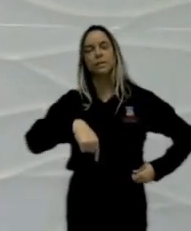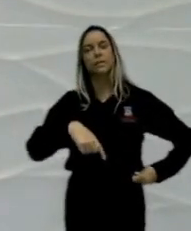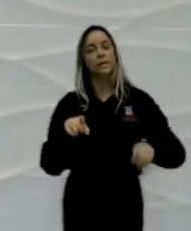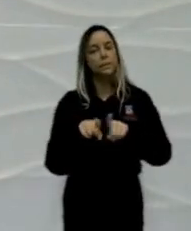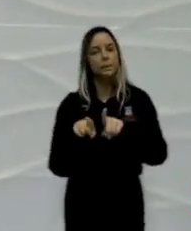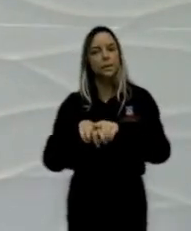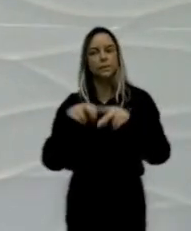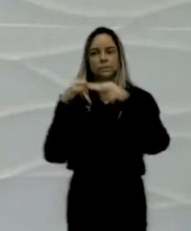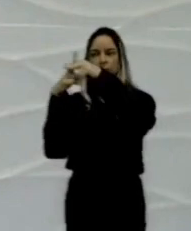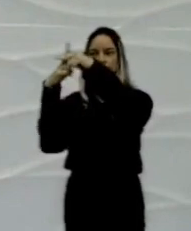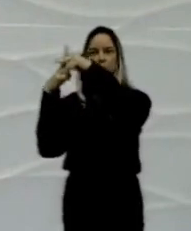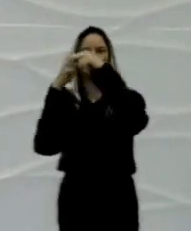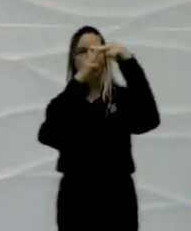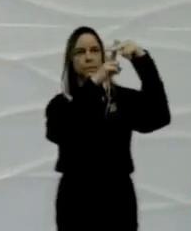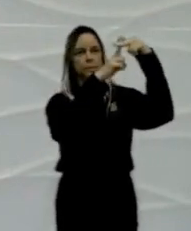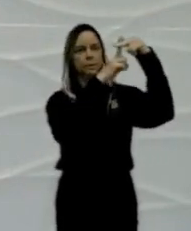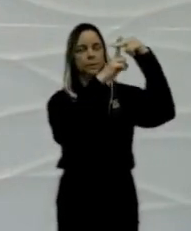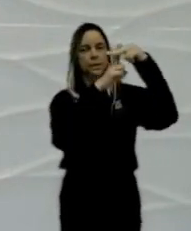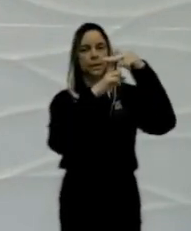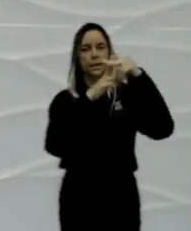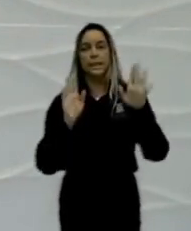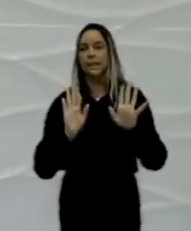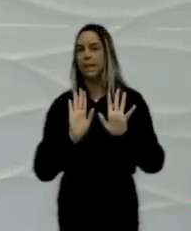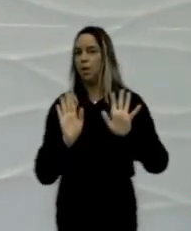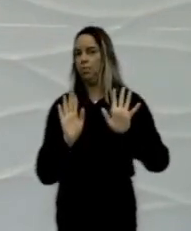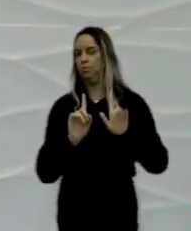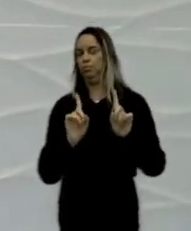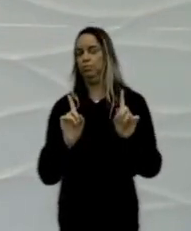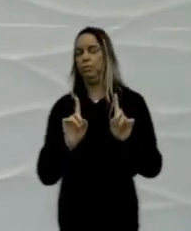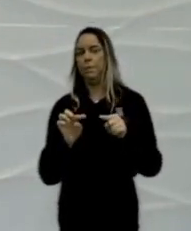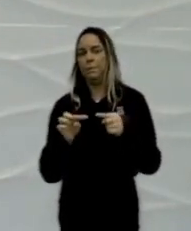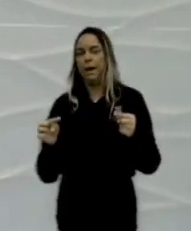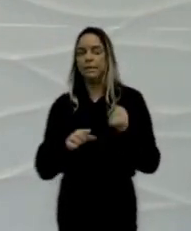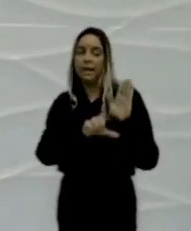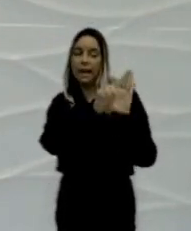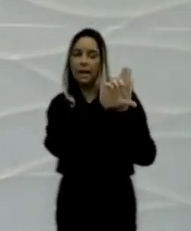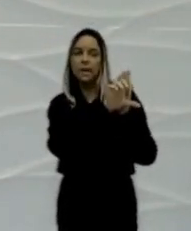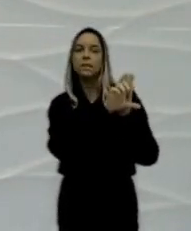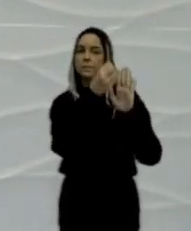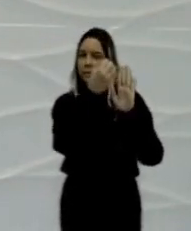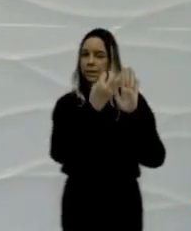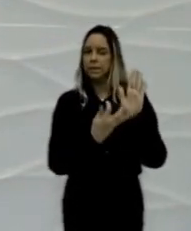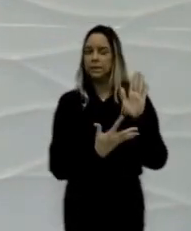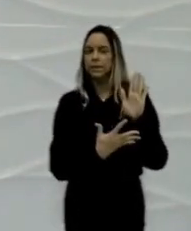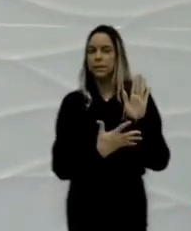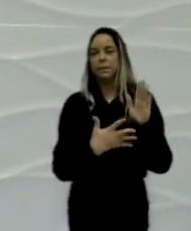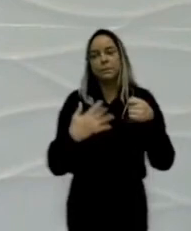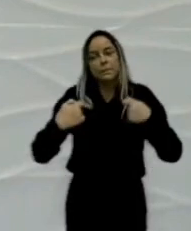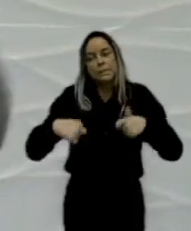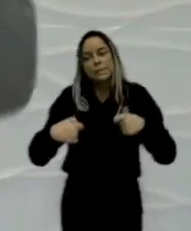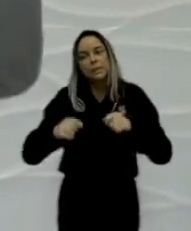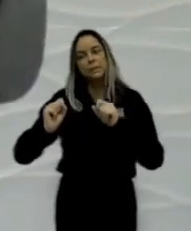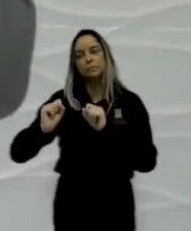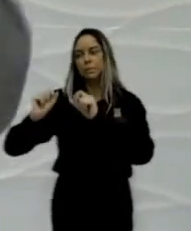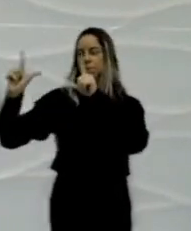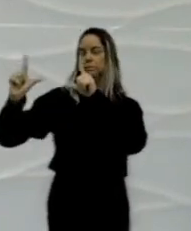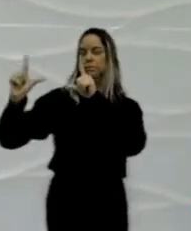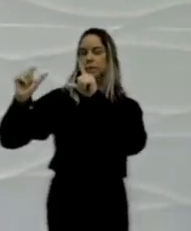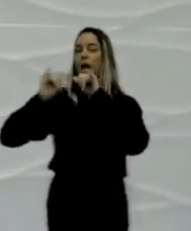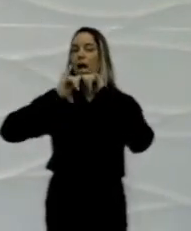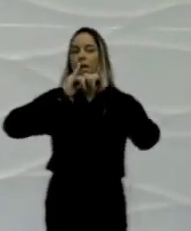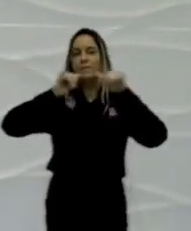no momento não, mas a gente vai instalar, a lei diz que você tem que instalar a placa lá